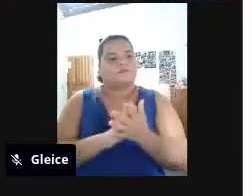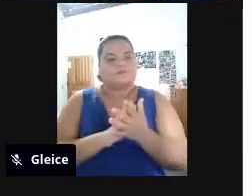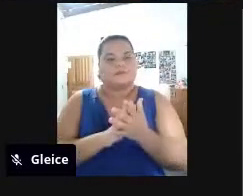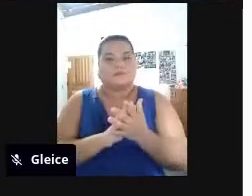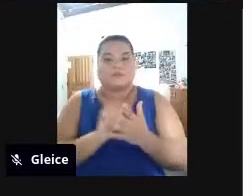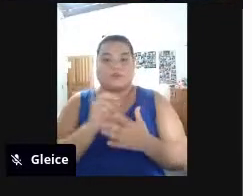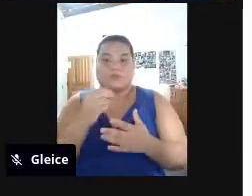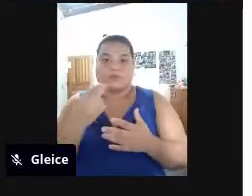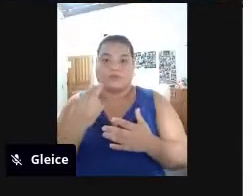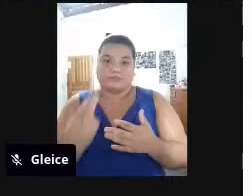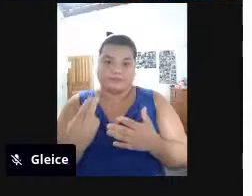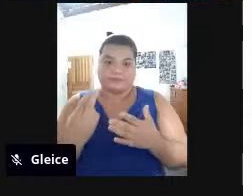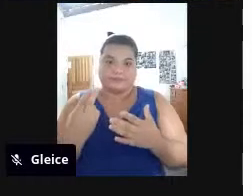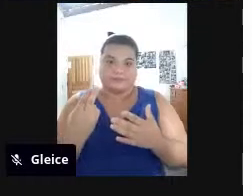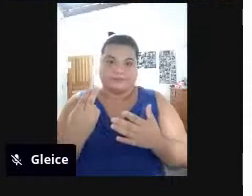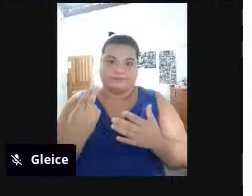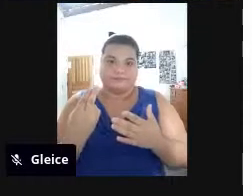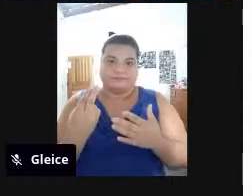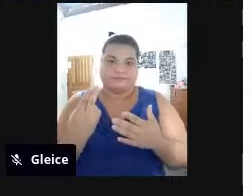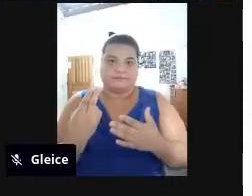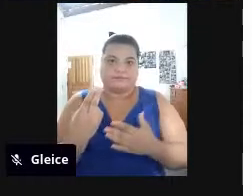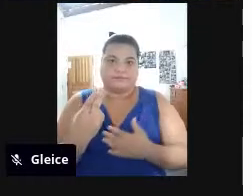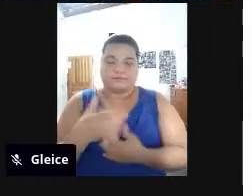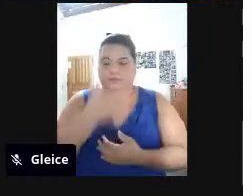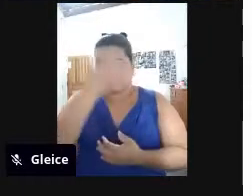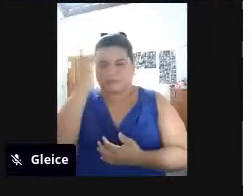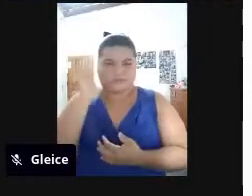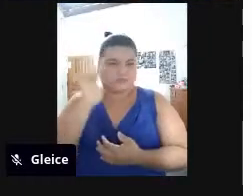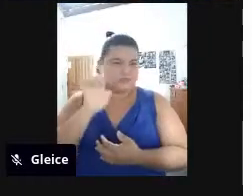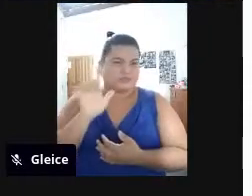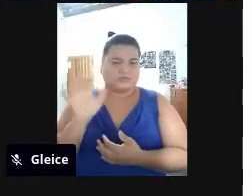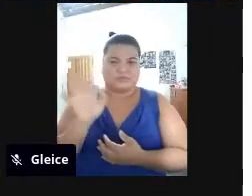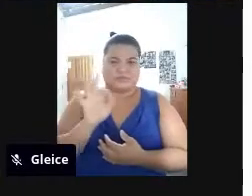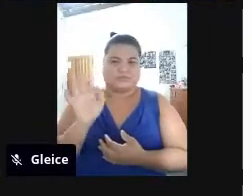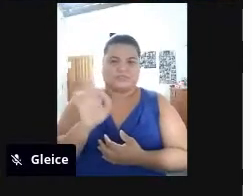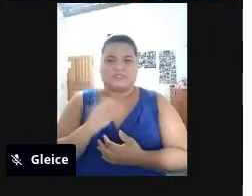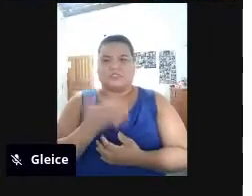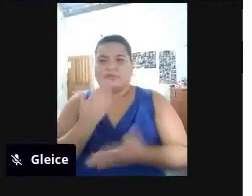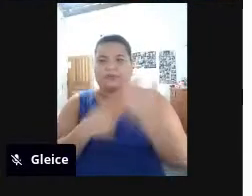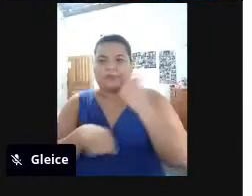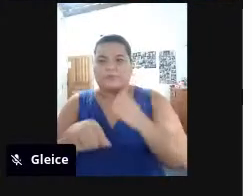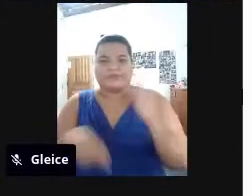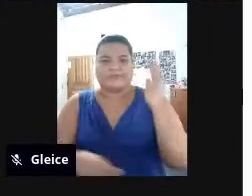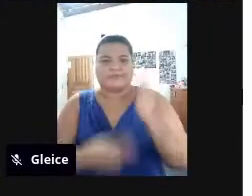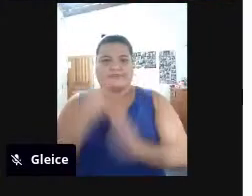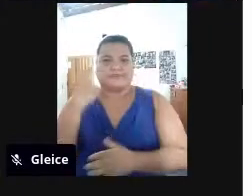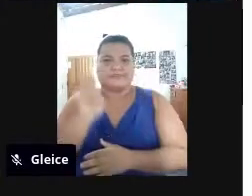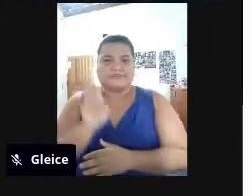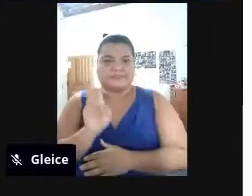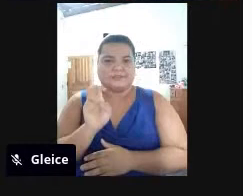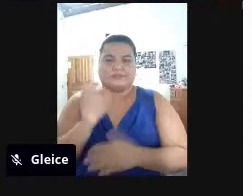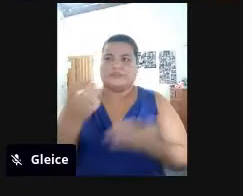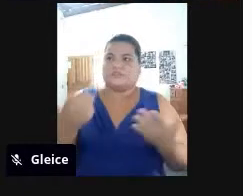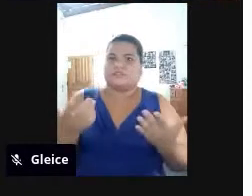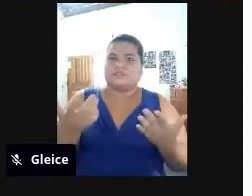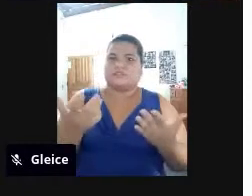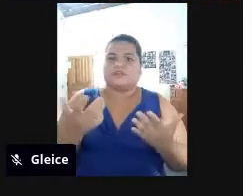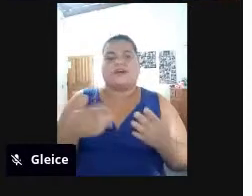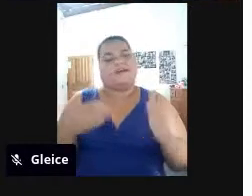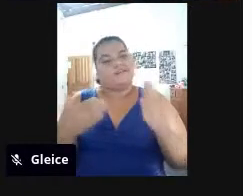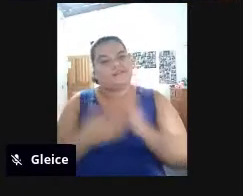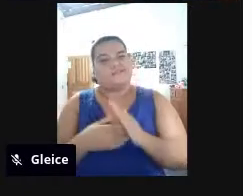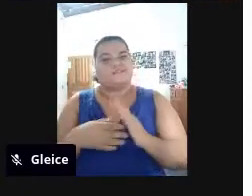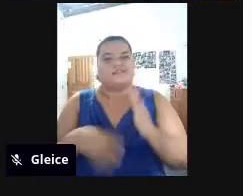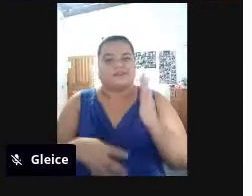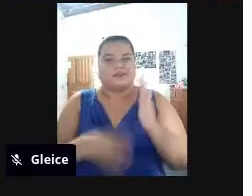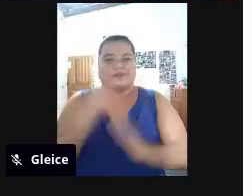então, para aqueles que não conseguem fazer de 5 a 7 refeições, um mínimo de 4 refeições, com uma quantidade maior,